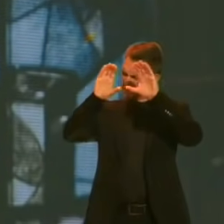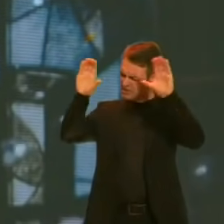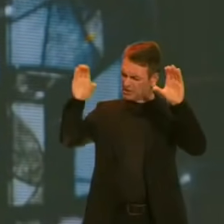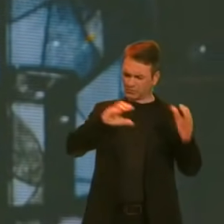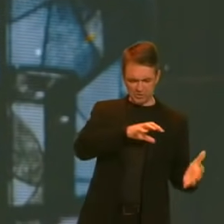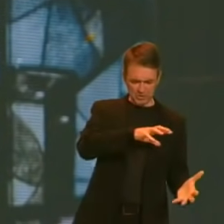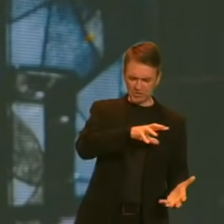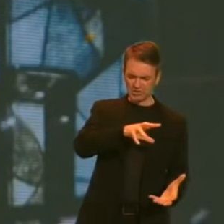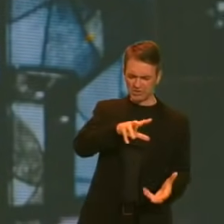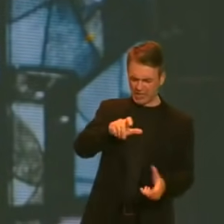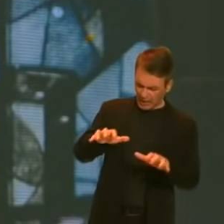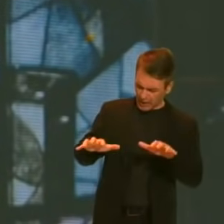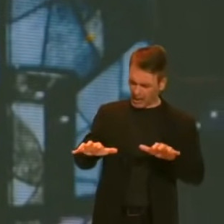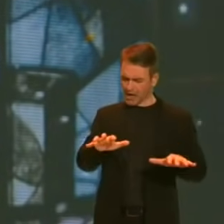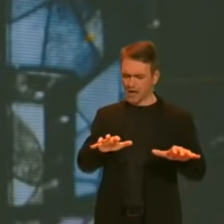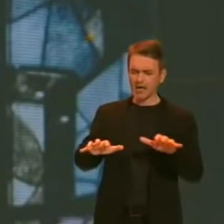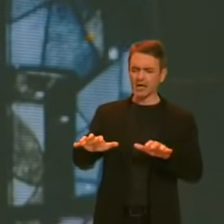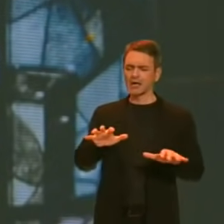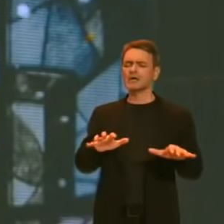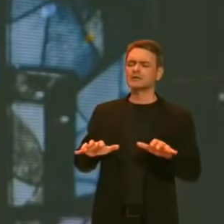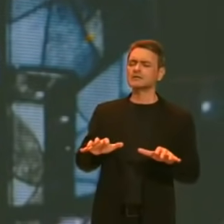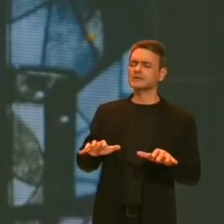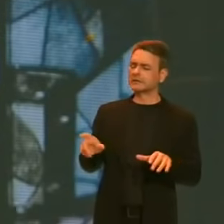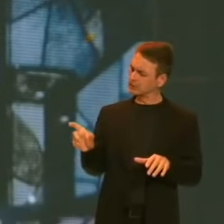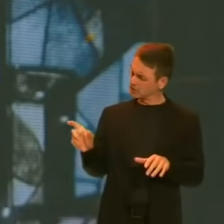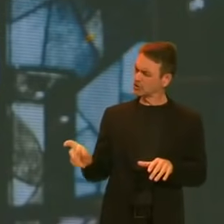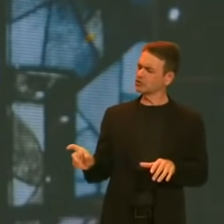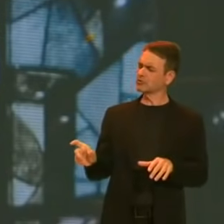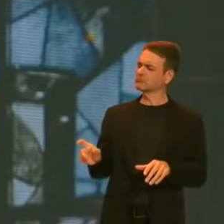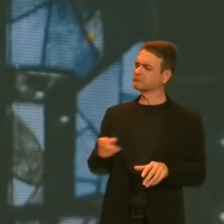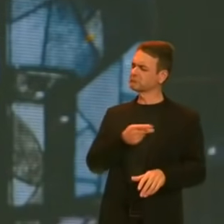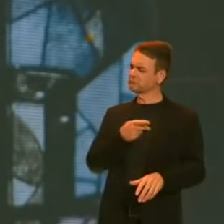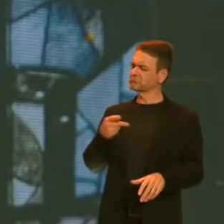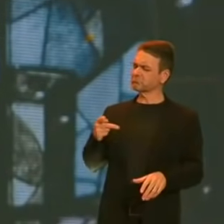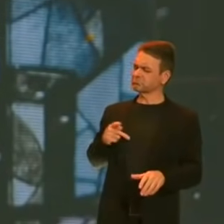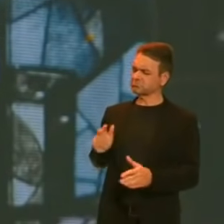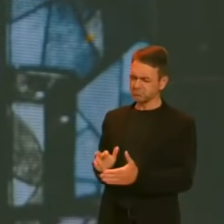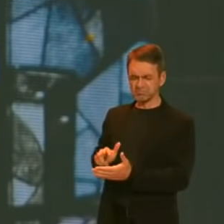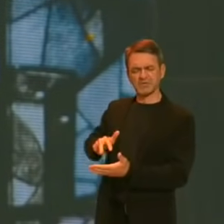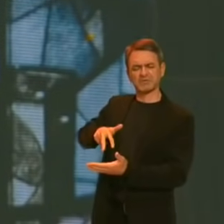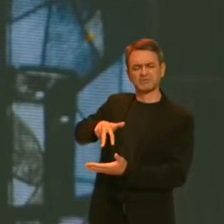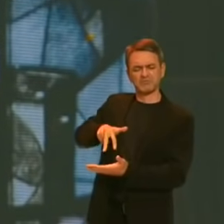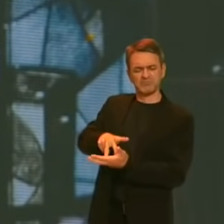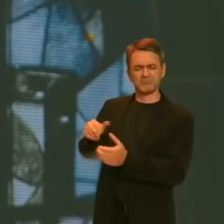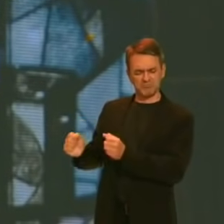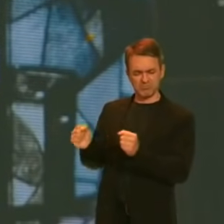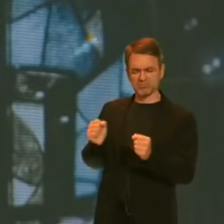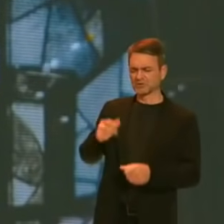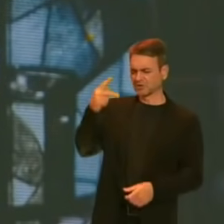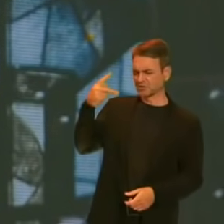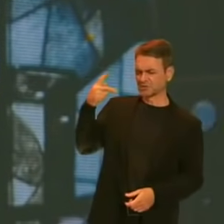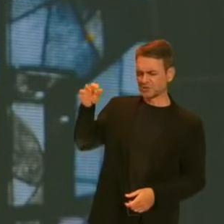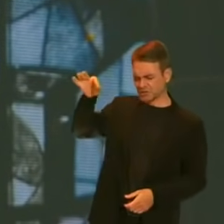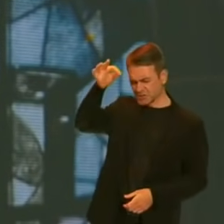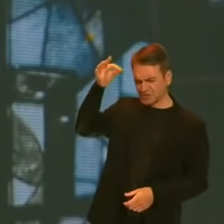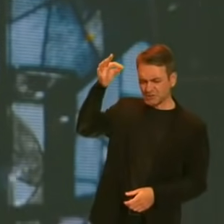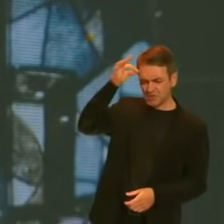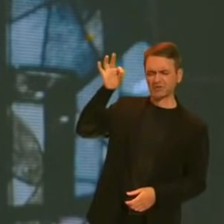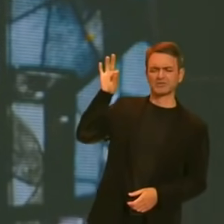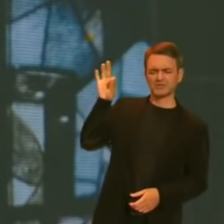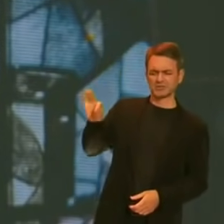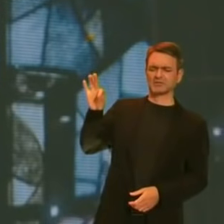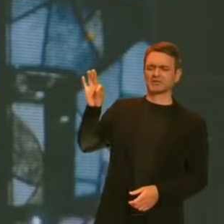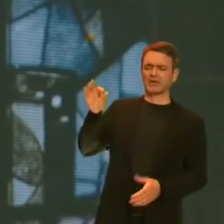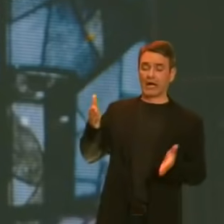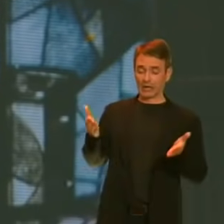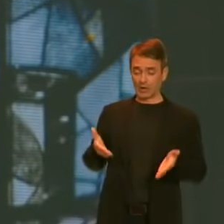terra hão de se mover, e esse homem vai ser levantado pelo poder do Espírito Santo. Então nessa hora o que a Tua